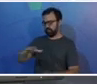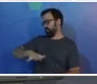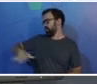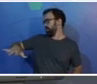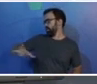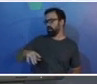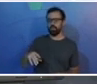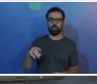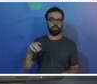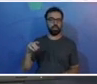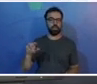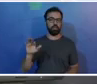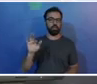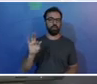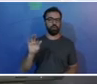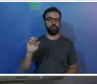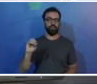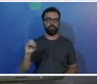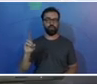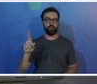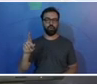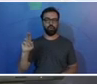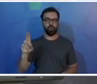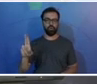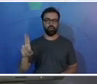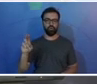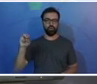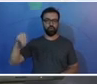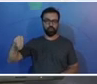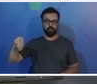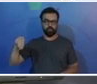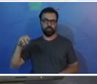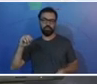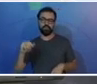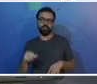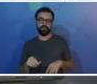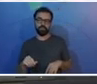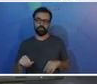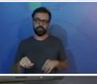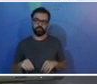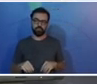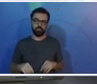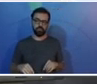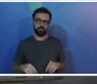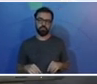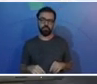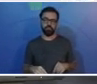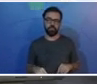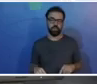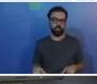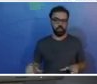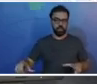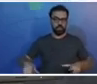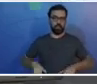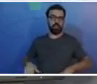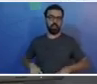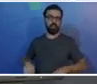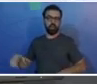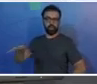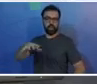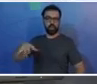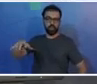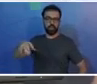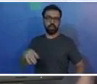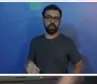Lagos. No fórum, tem os funcionários do Judiciário auxiliando. Todos que trabalham no fórum